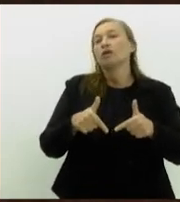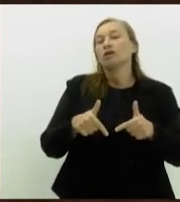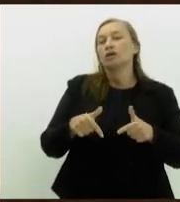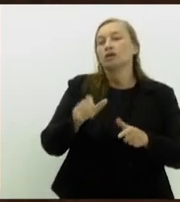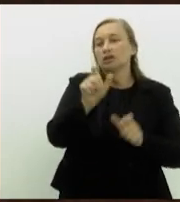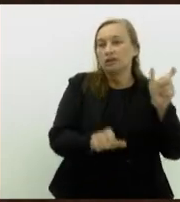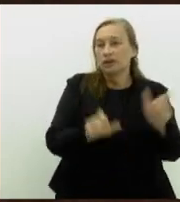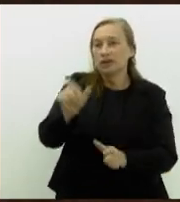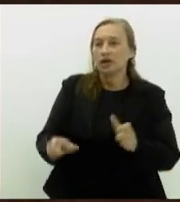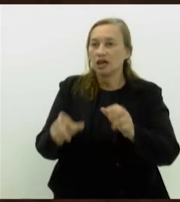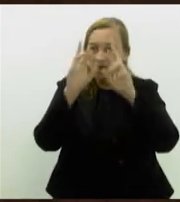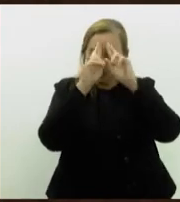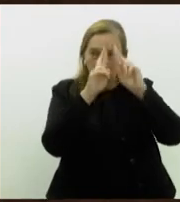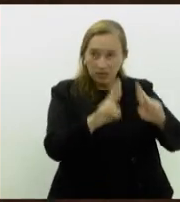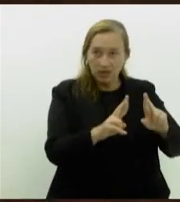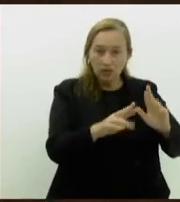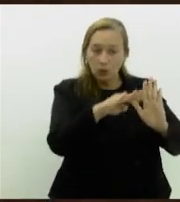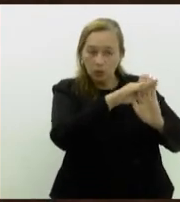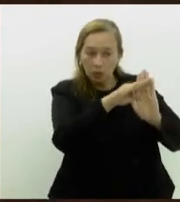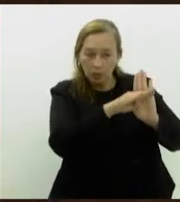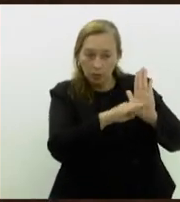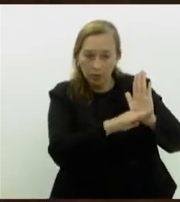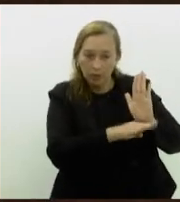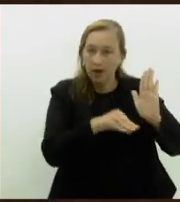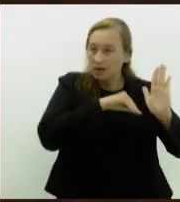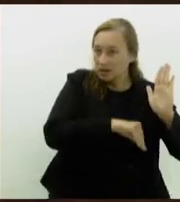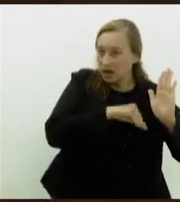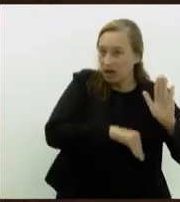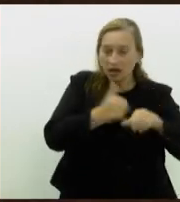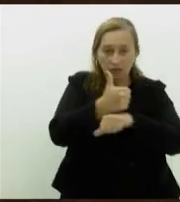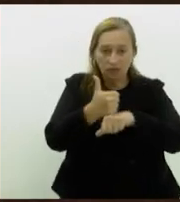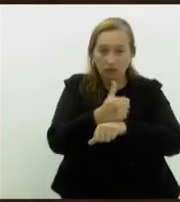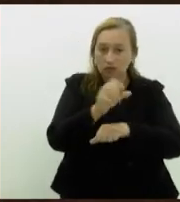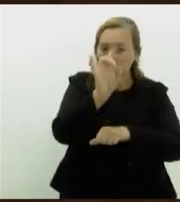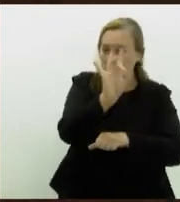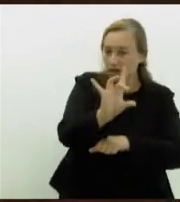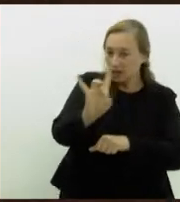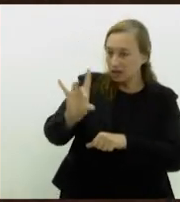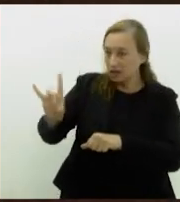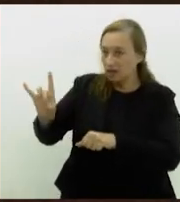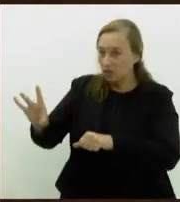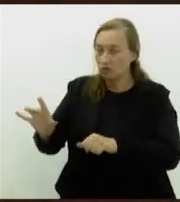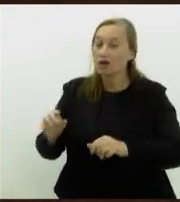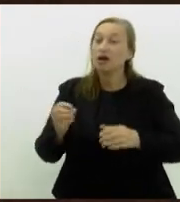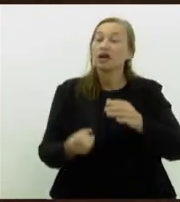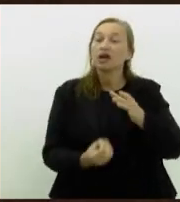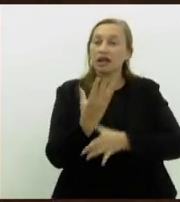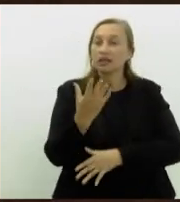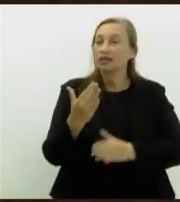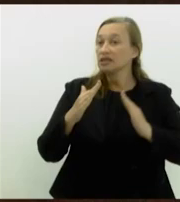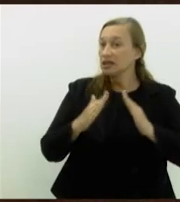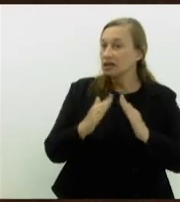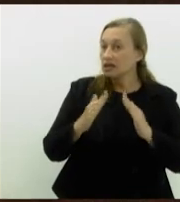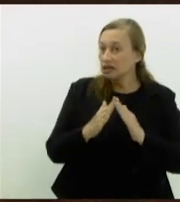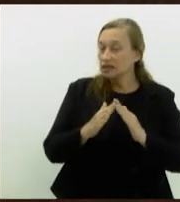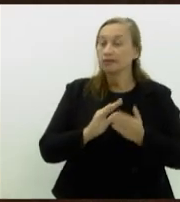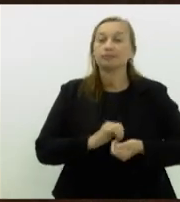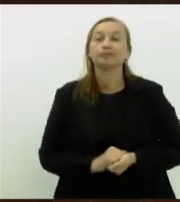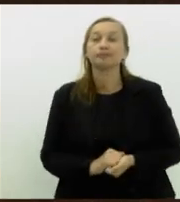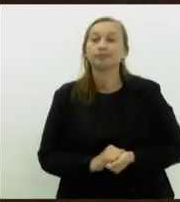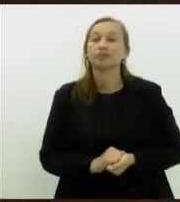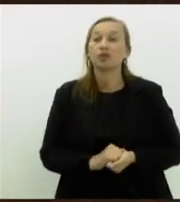as faixas salariais previstas no primeiro dispositivo celebrado nessa casa e que está objeto